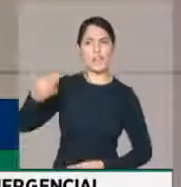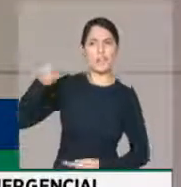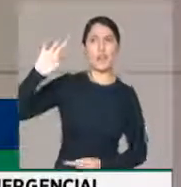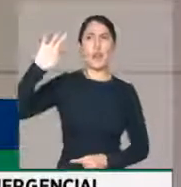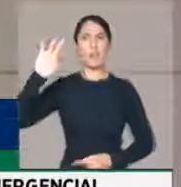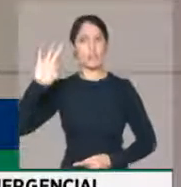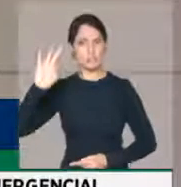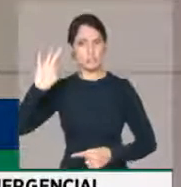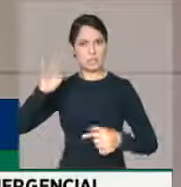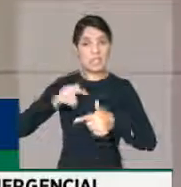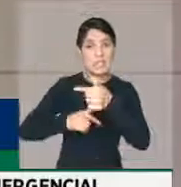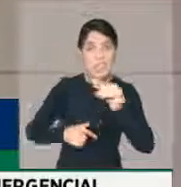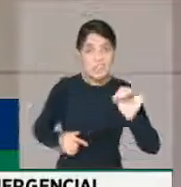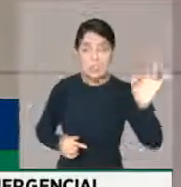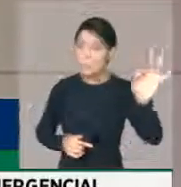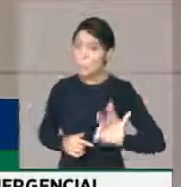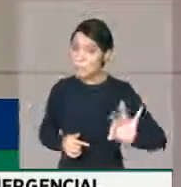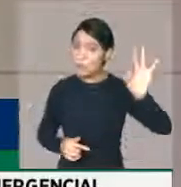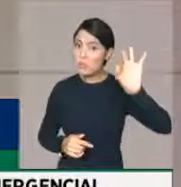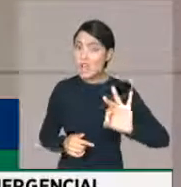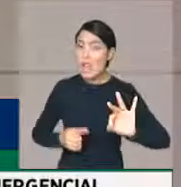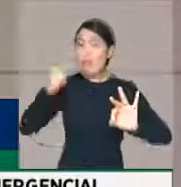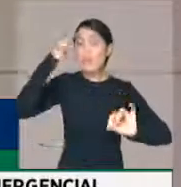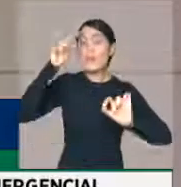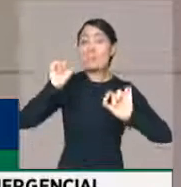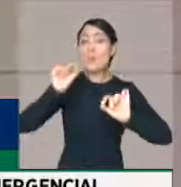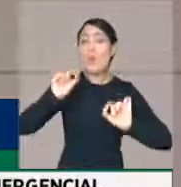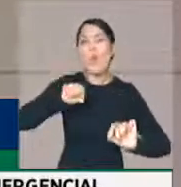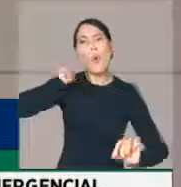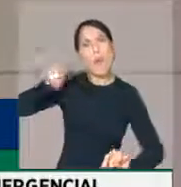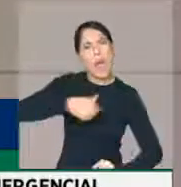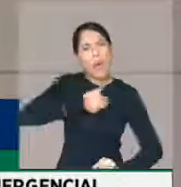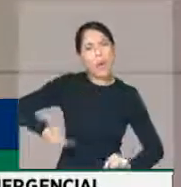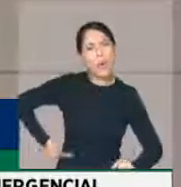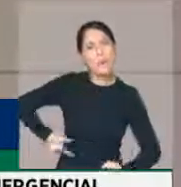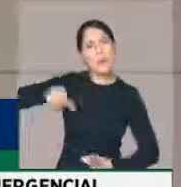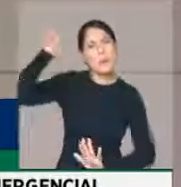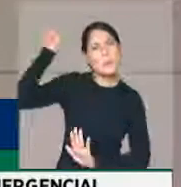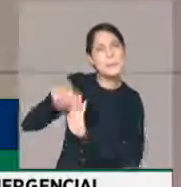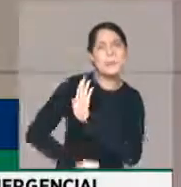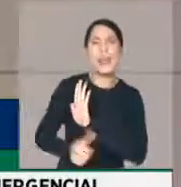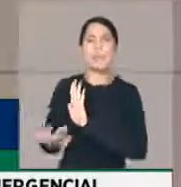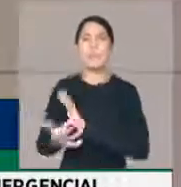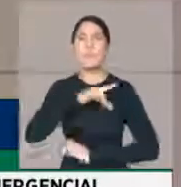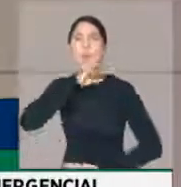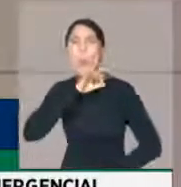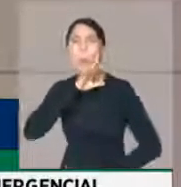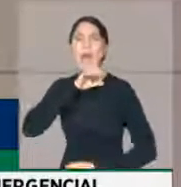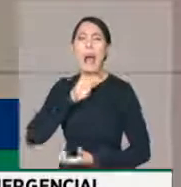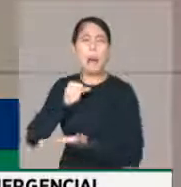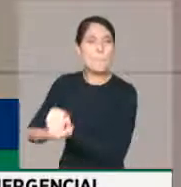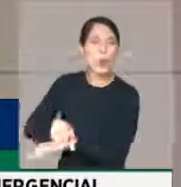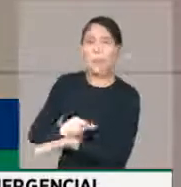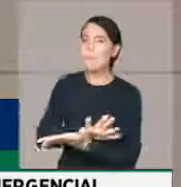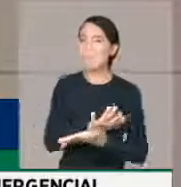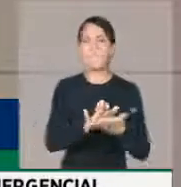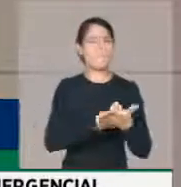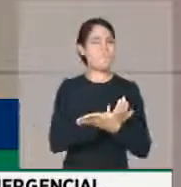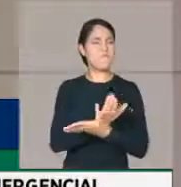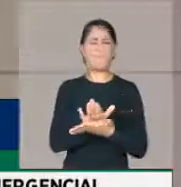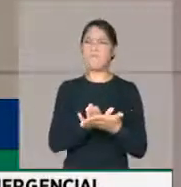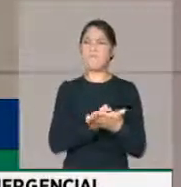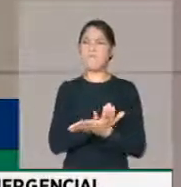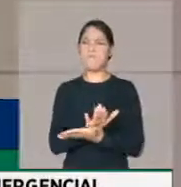Bolsonaro. Considera o governo péssimo, ruim ou não o apoiam. Na prática, mais do